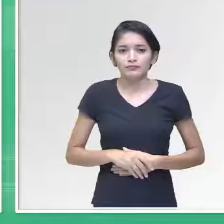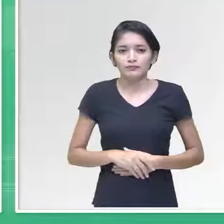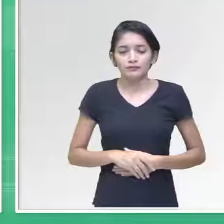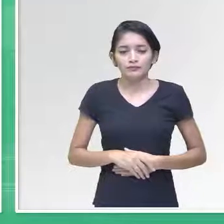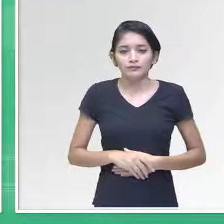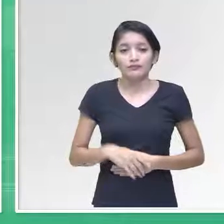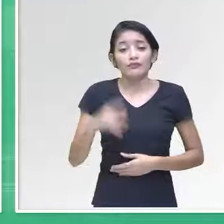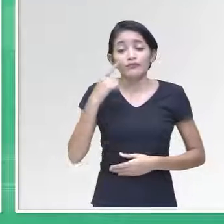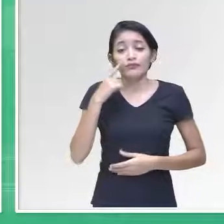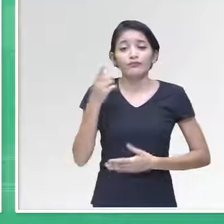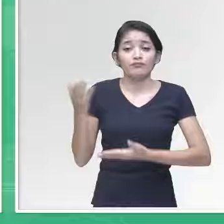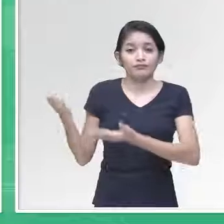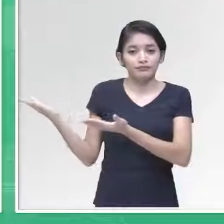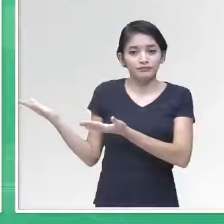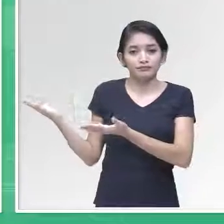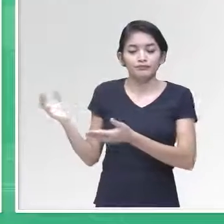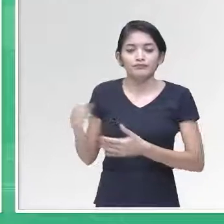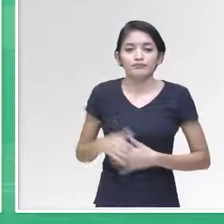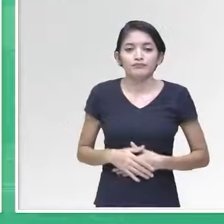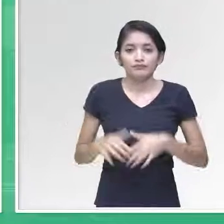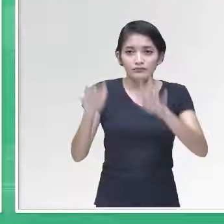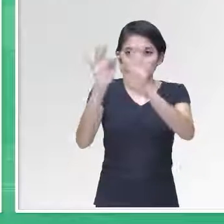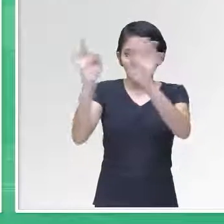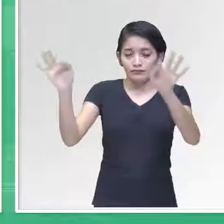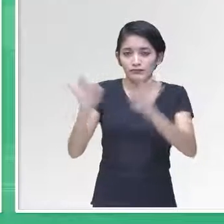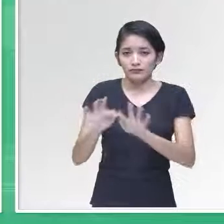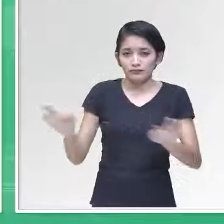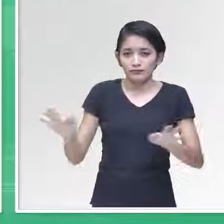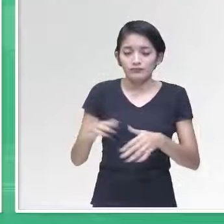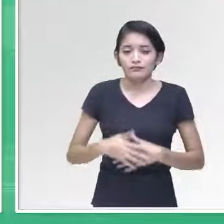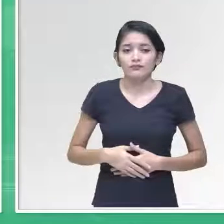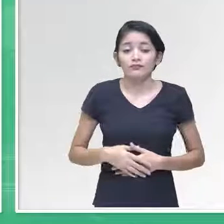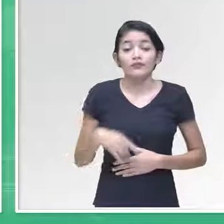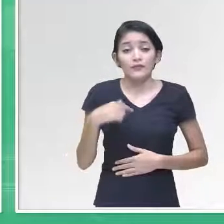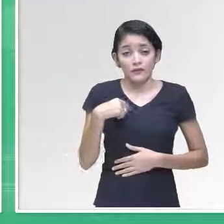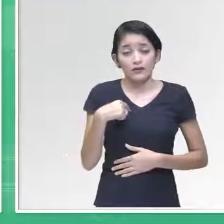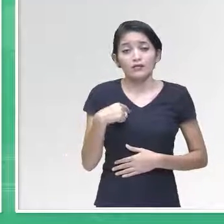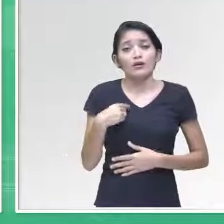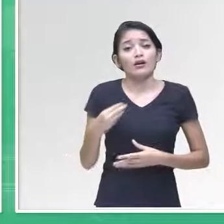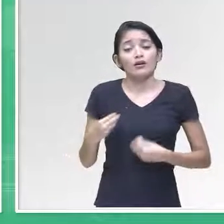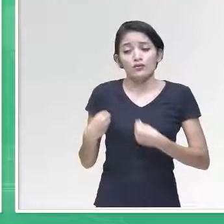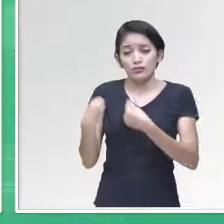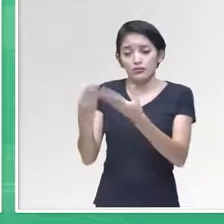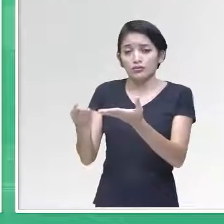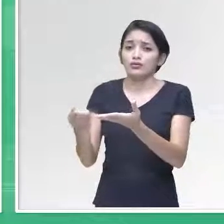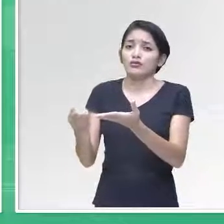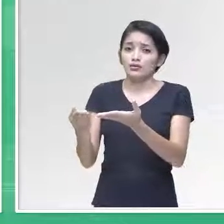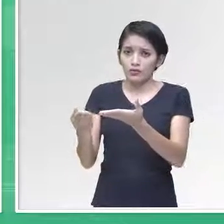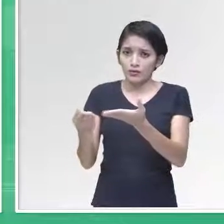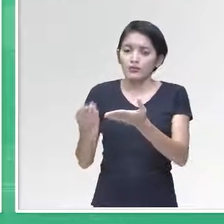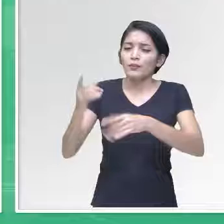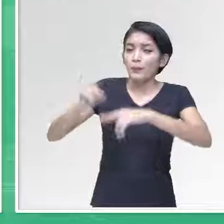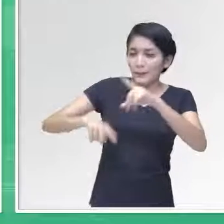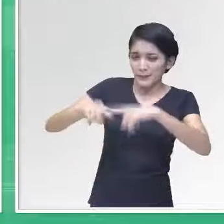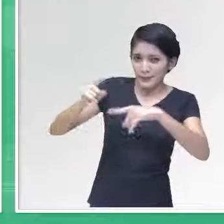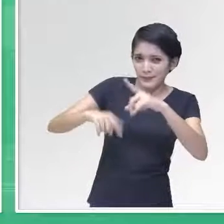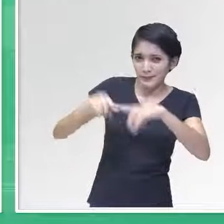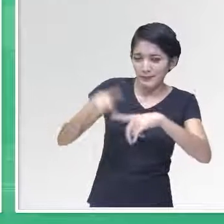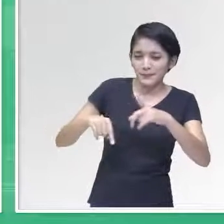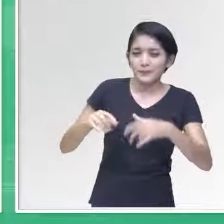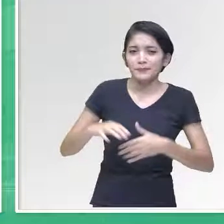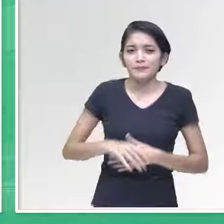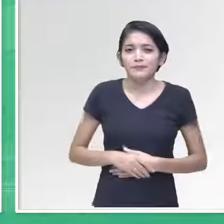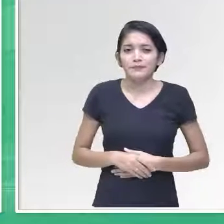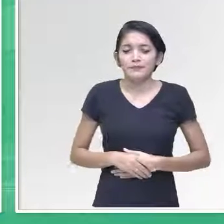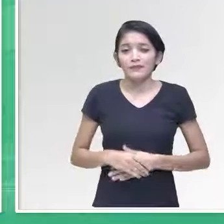Aí aqui nós temos I was left to my own devices, né? Então eu deixei os meus próprios dispositivos. E